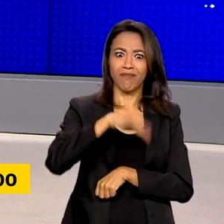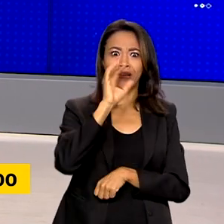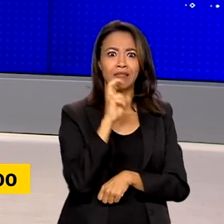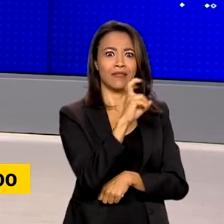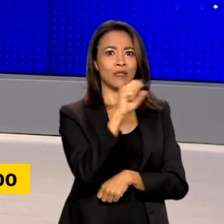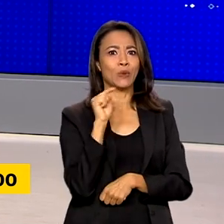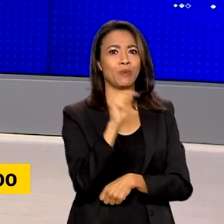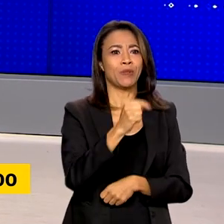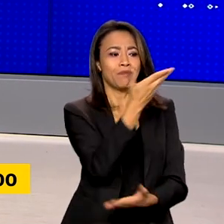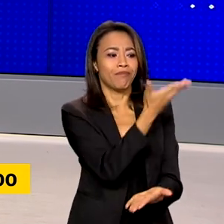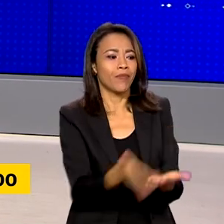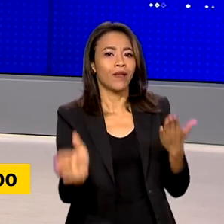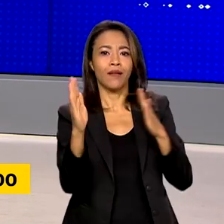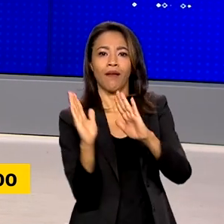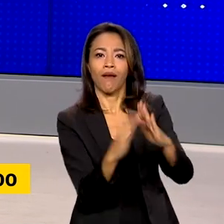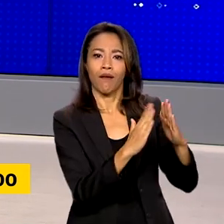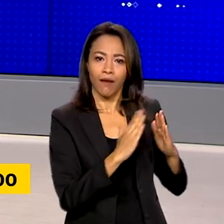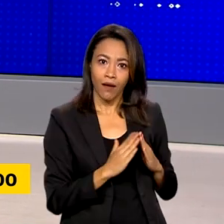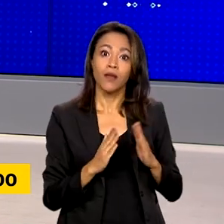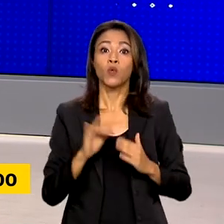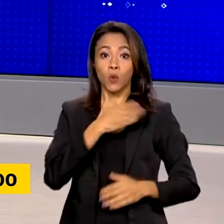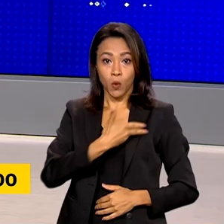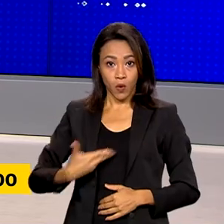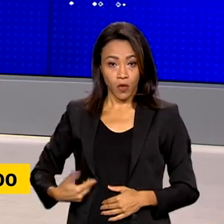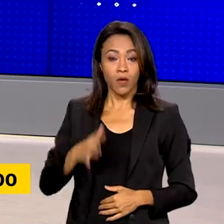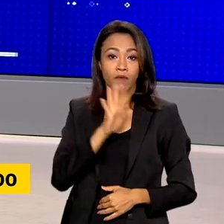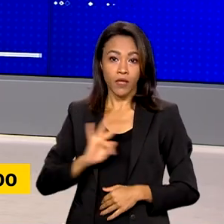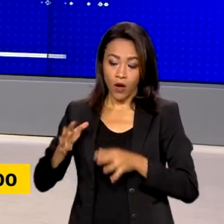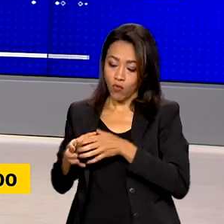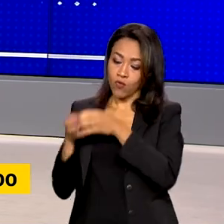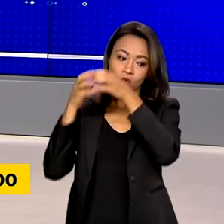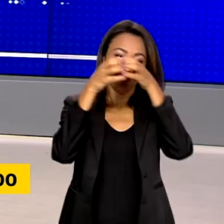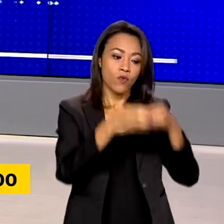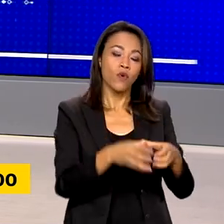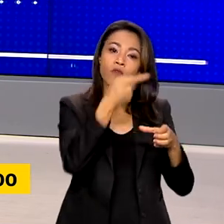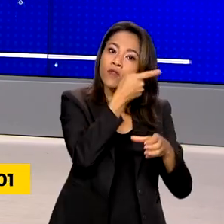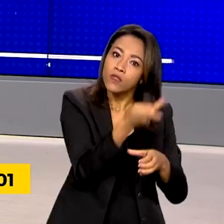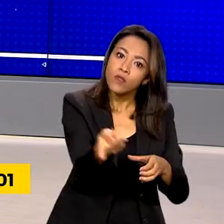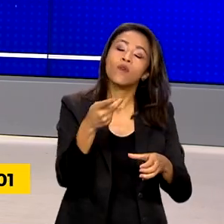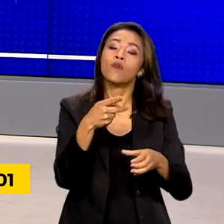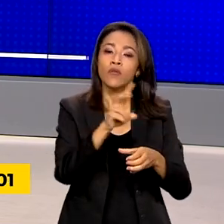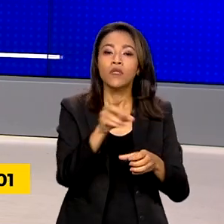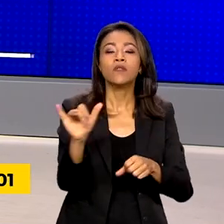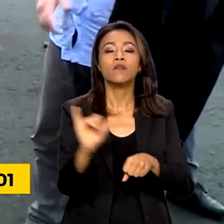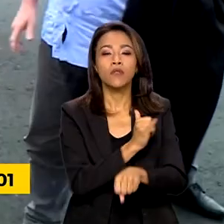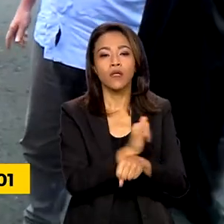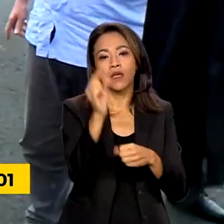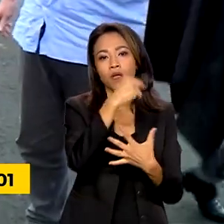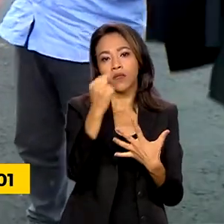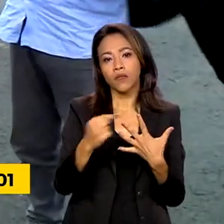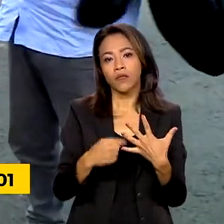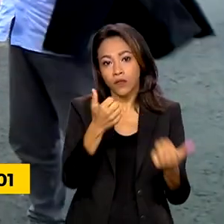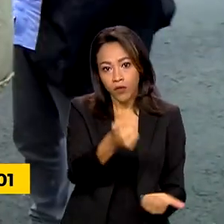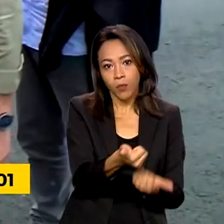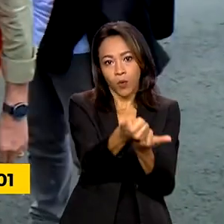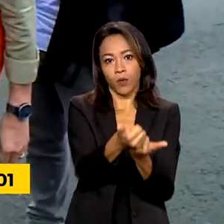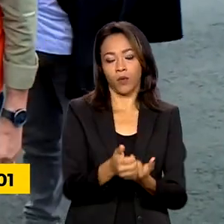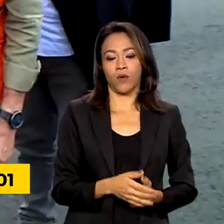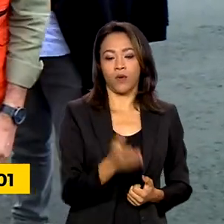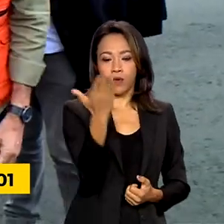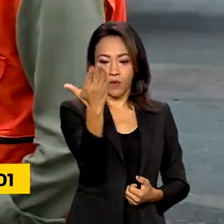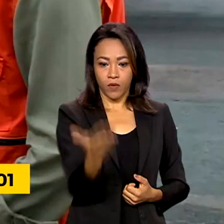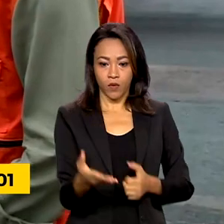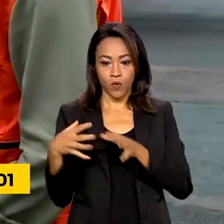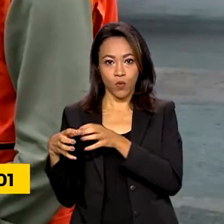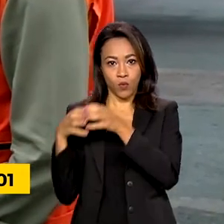Uma força-tarefa do governo federal visitou as áreas afetadas e anunciou medidas de apoio. A comitiva do governo